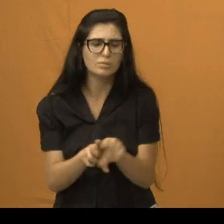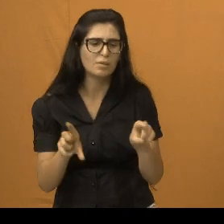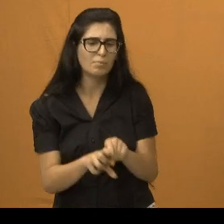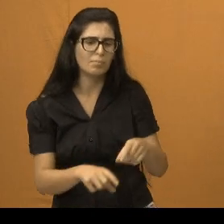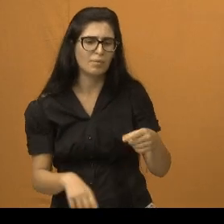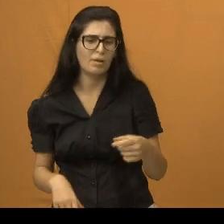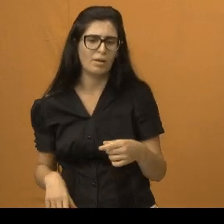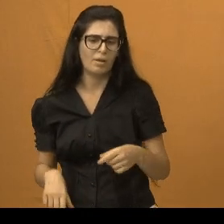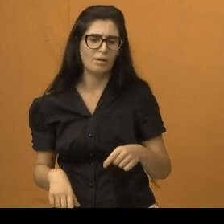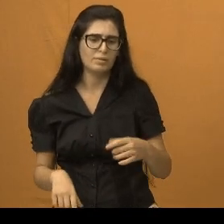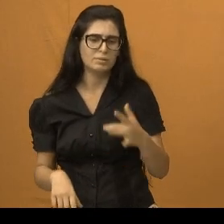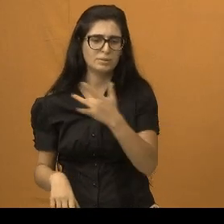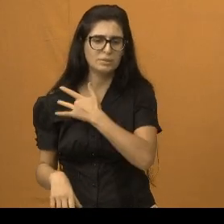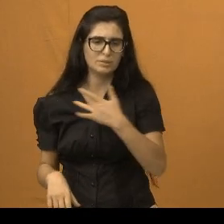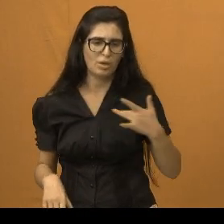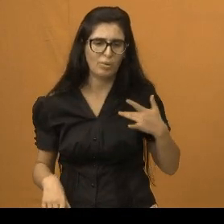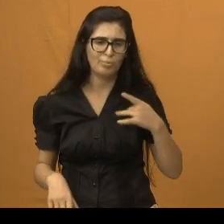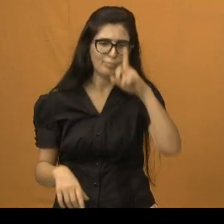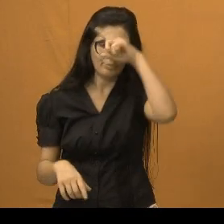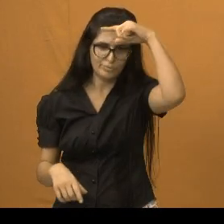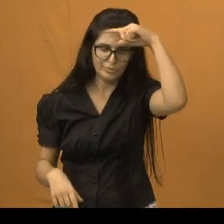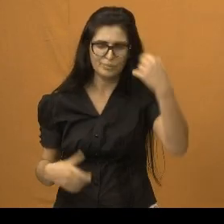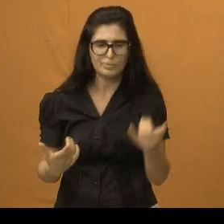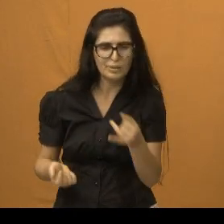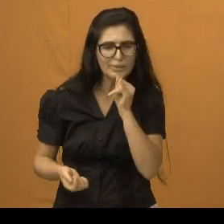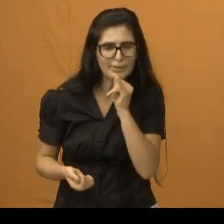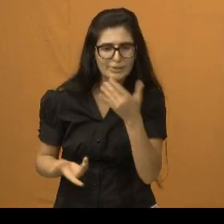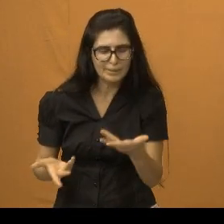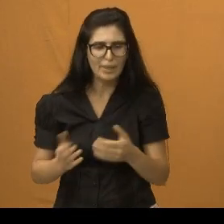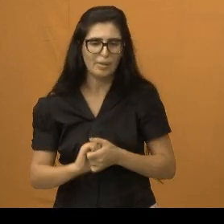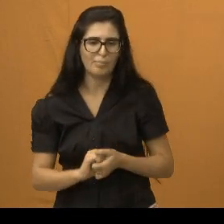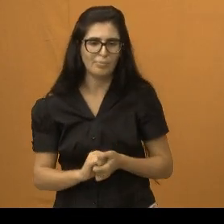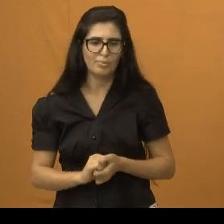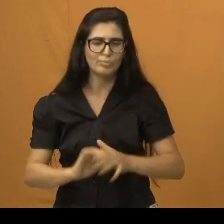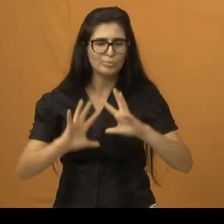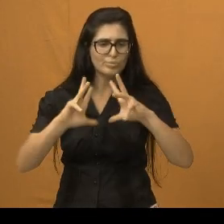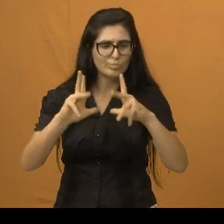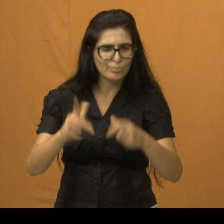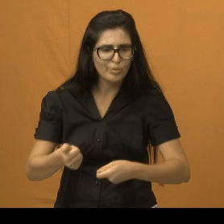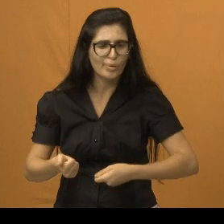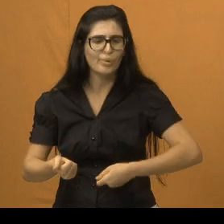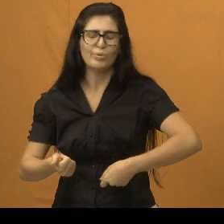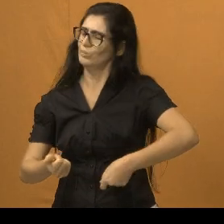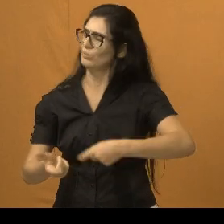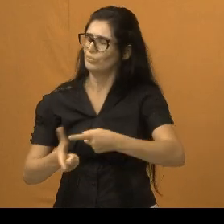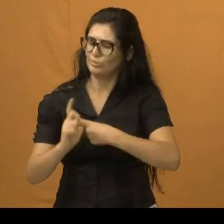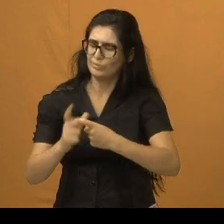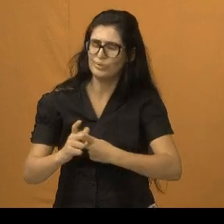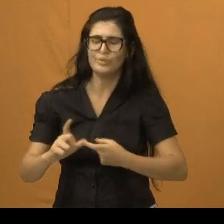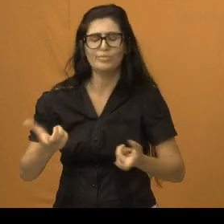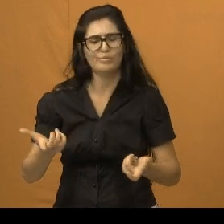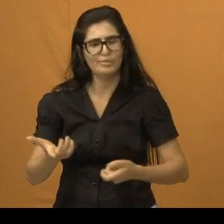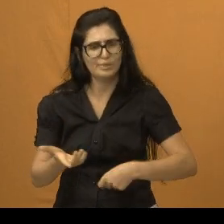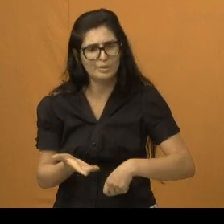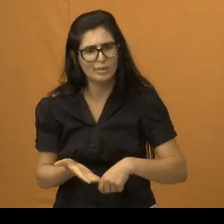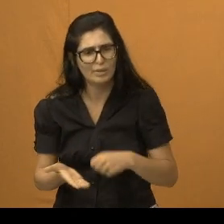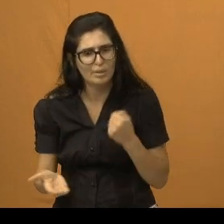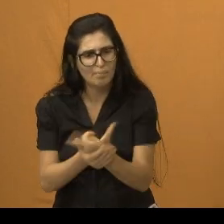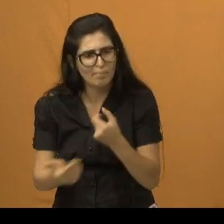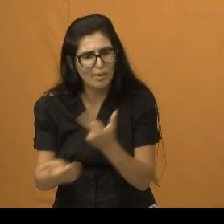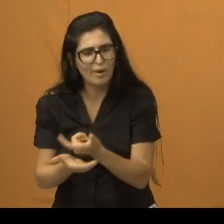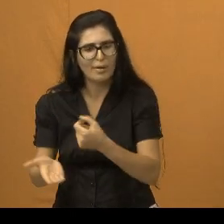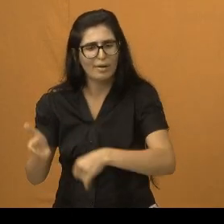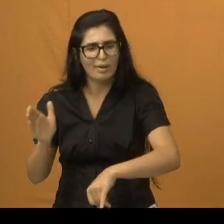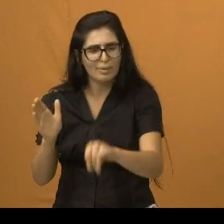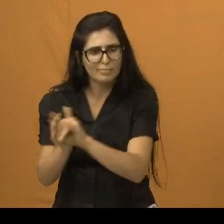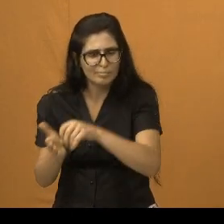de 2017. Pelas receitas e impostos e transferências, né, nós temos a oportunidade